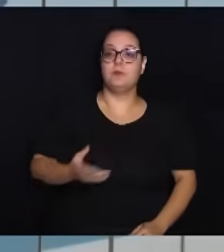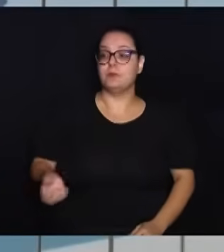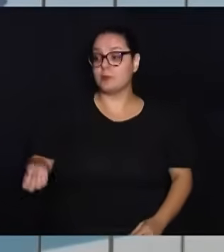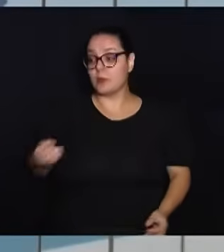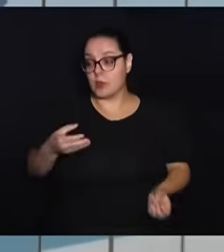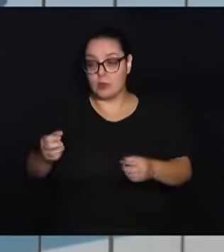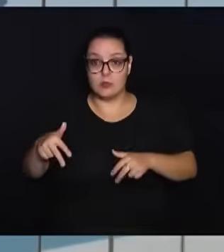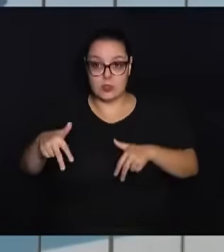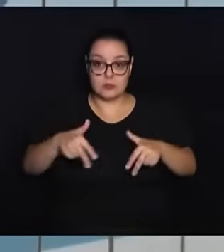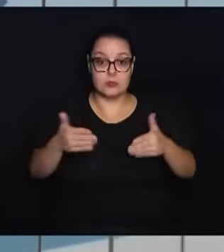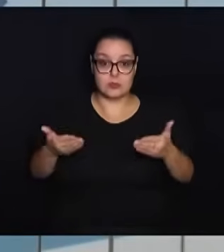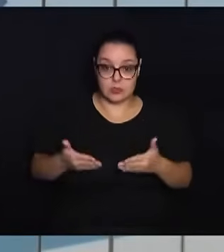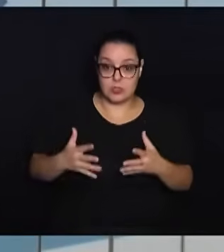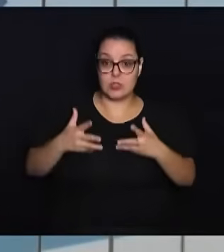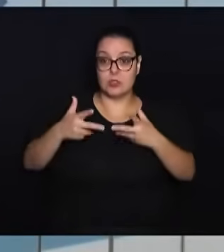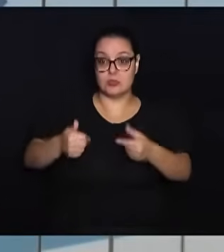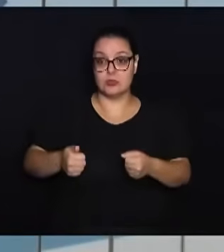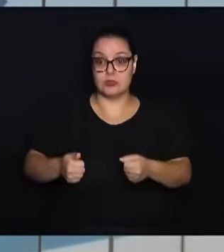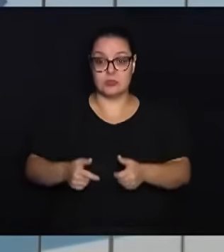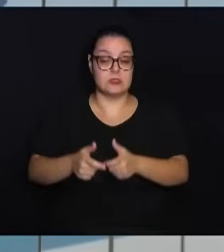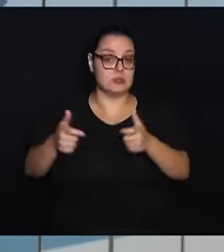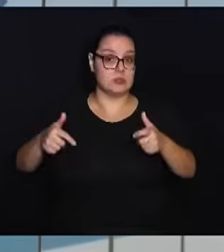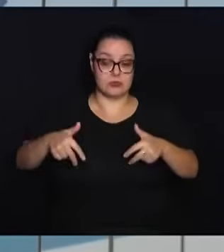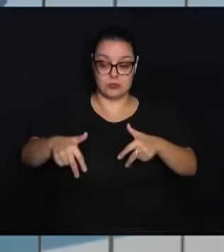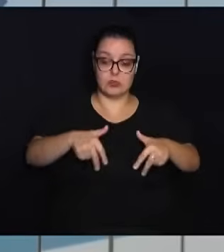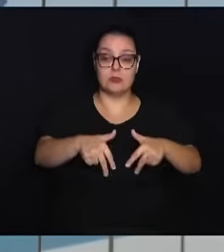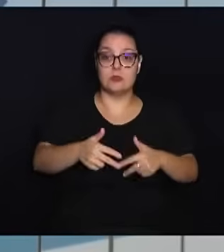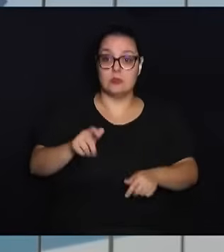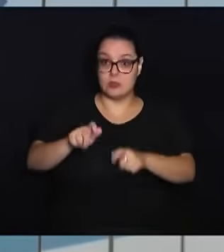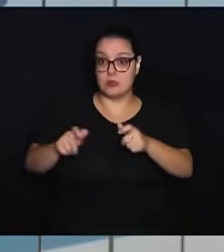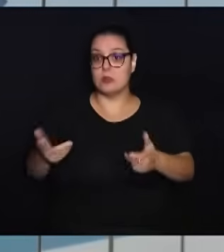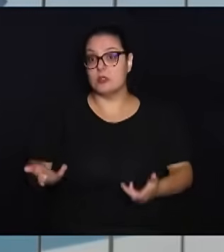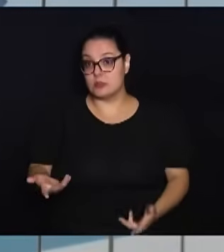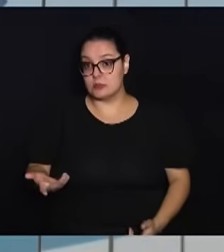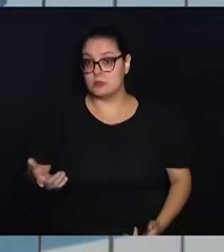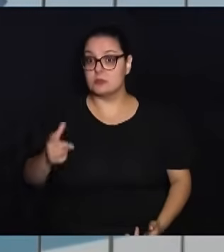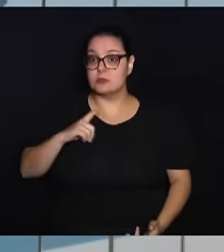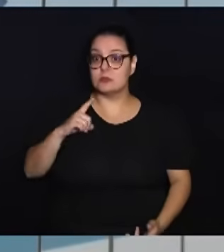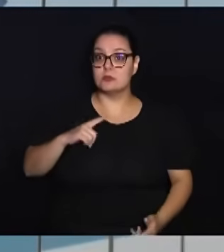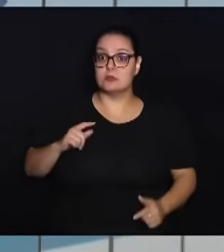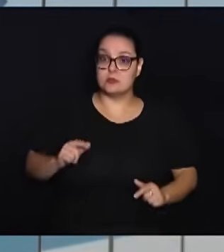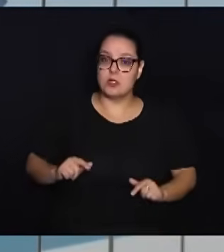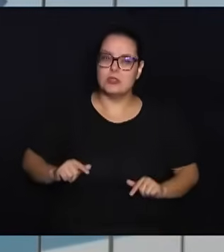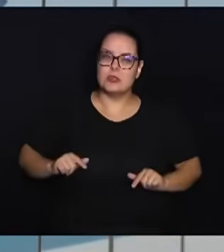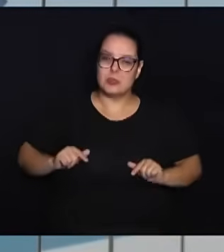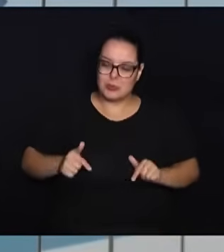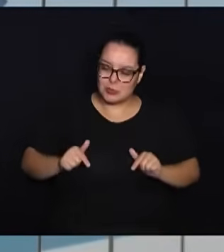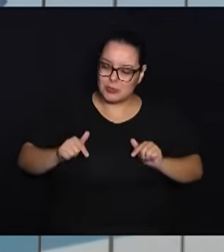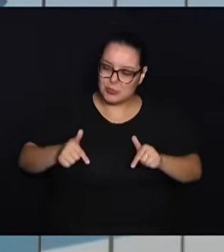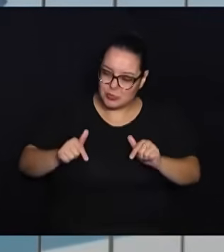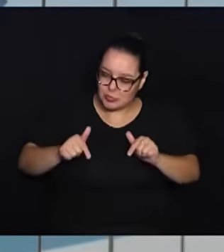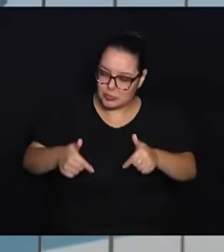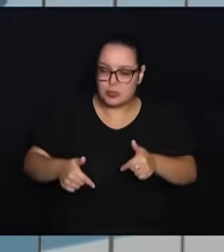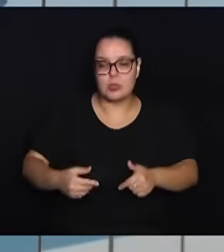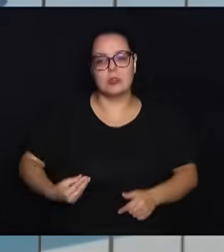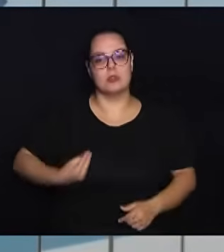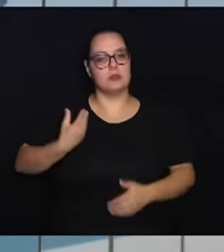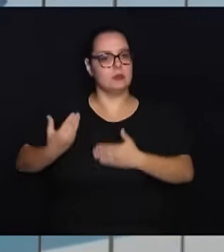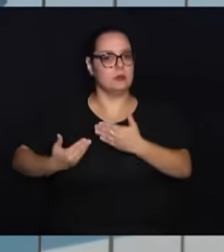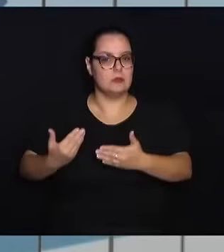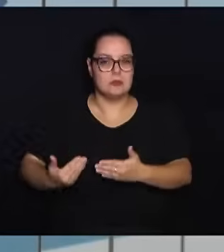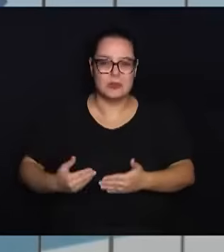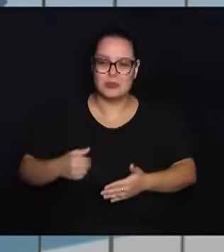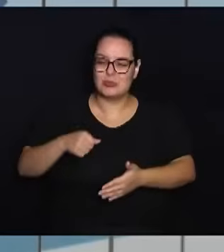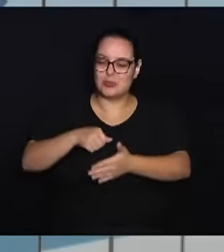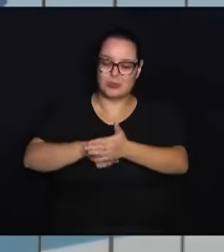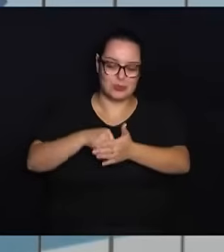atuais, todas as grandes personalidades são pessoas que tiveram muitas lutas durante a sua vida, e essas lutas